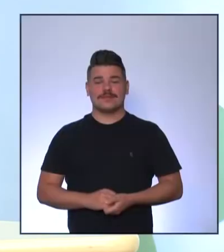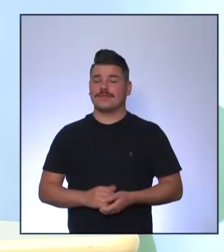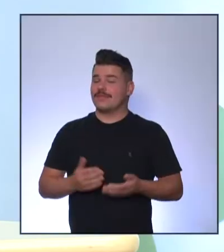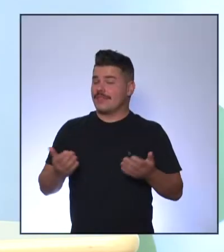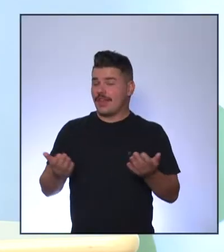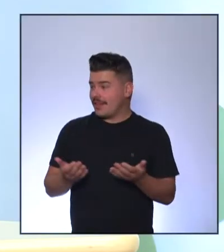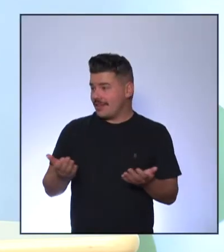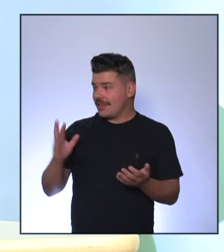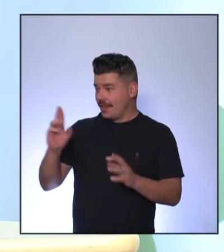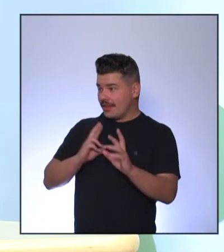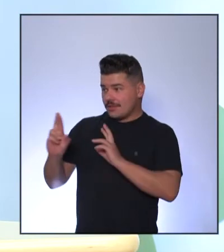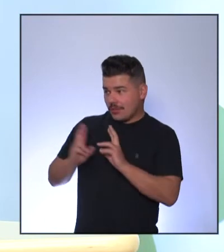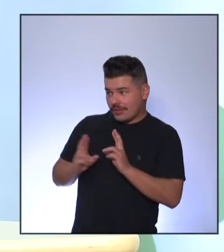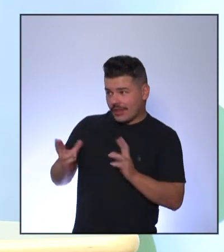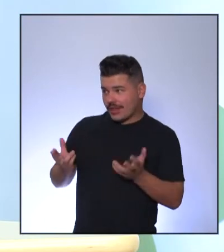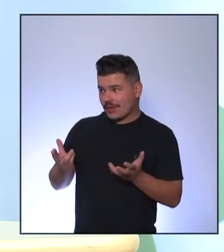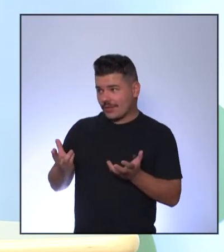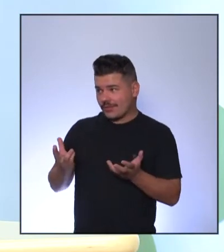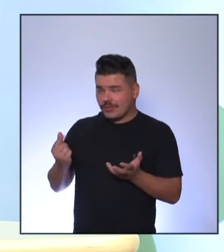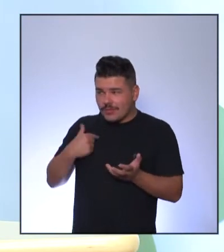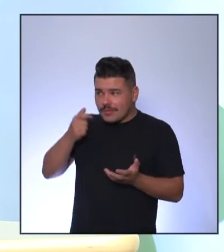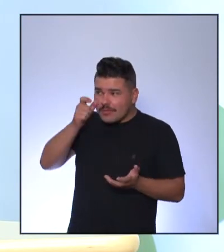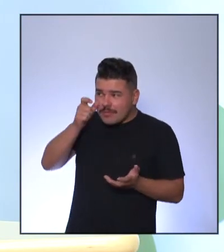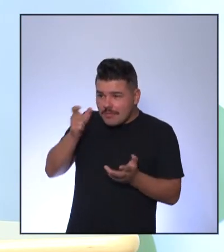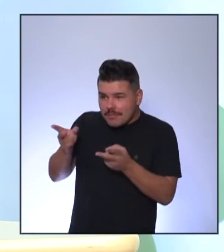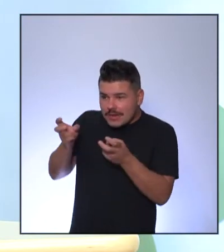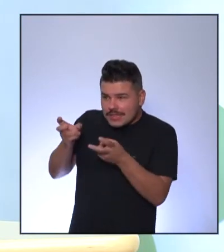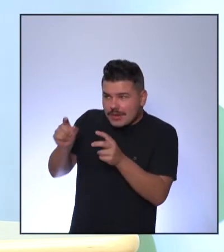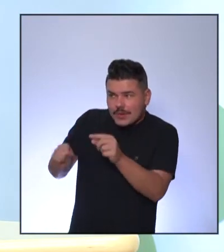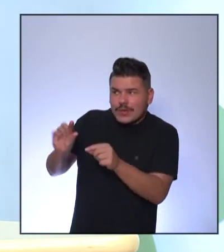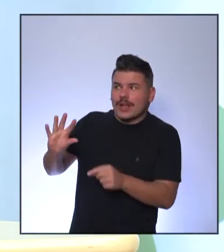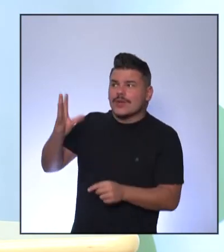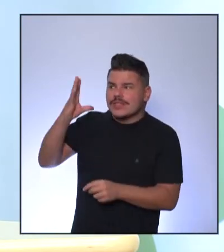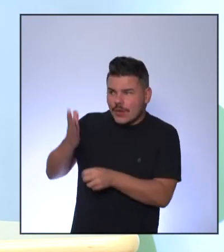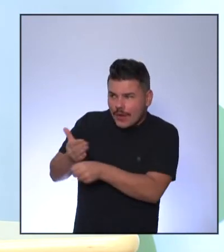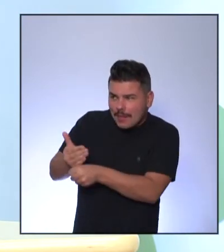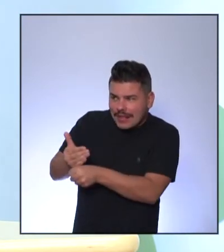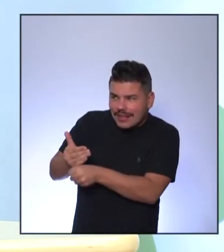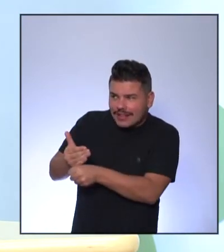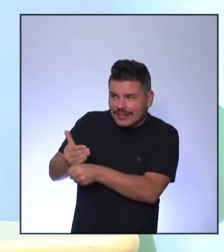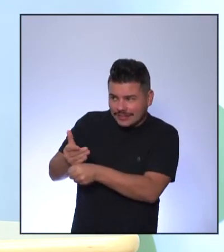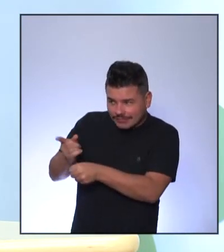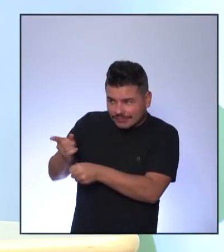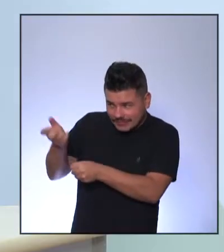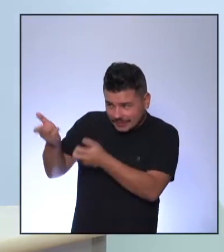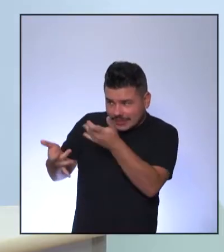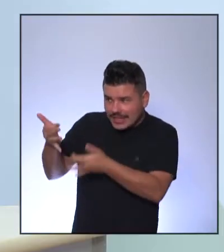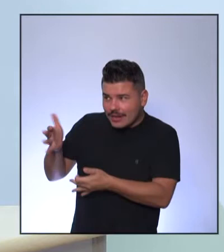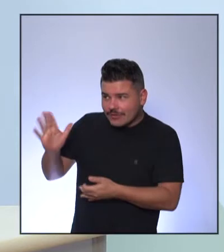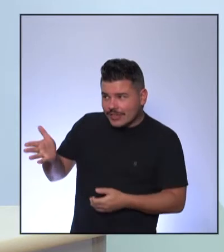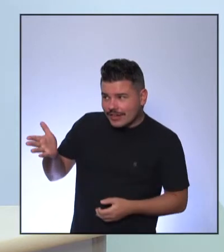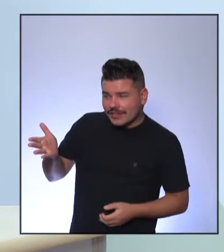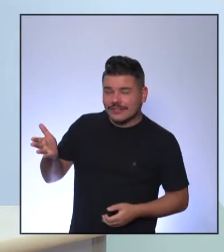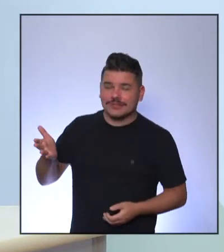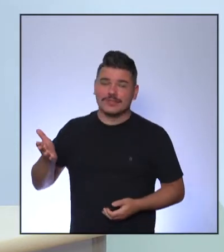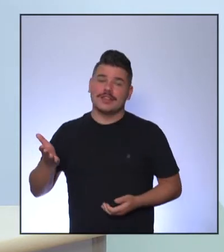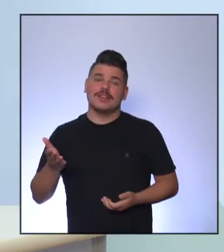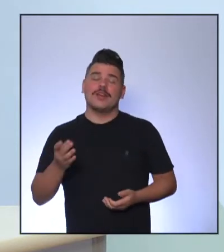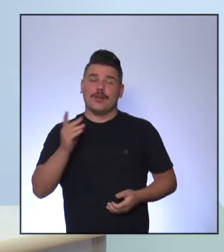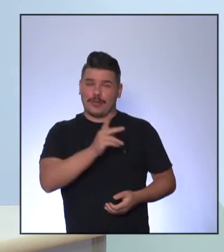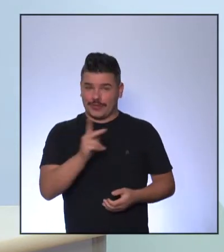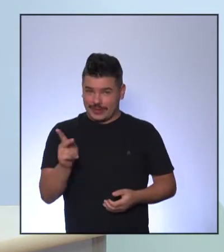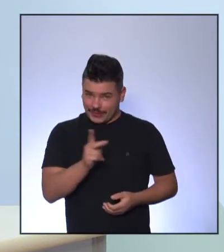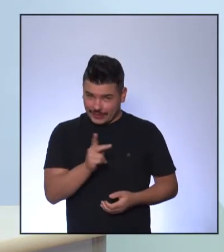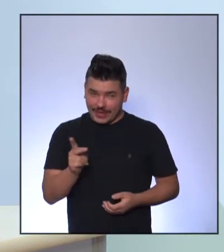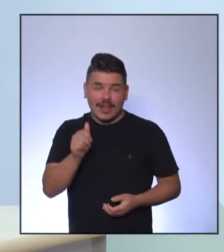Denise, alguém aí comentou o que eles observaram na reação? Qual foi o papel da batata nessa reação? Olha, professora